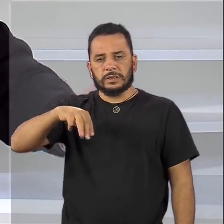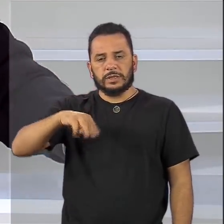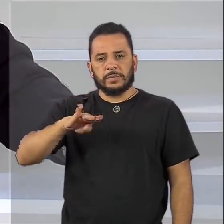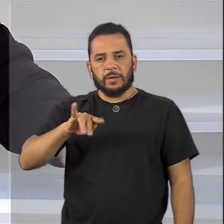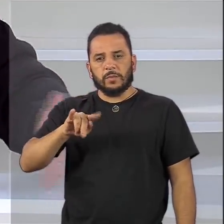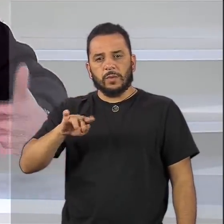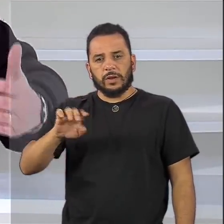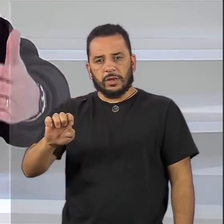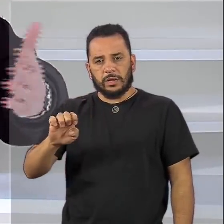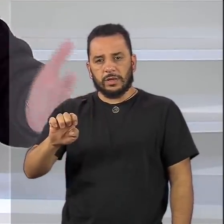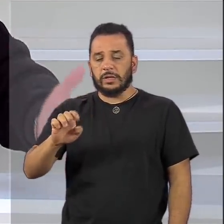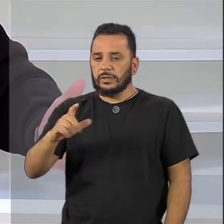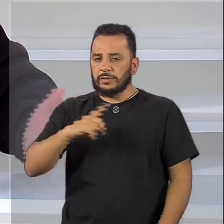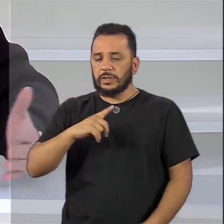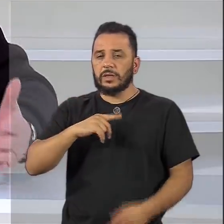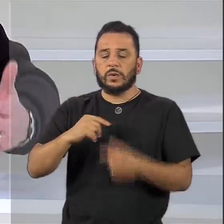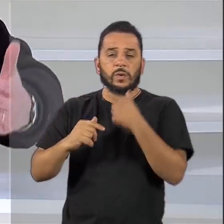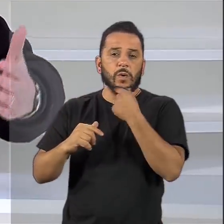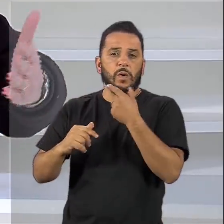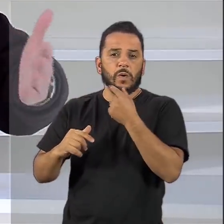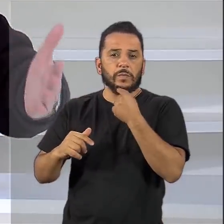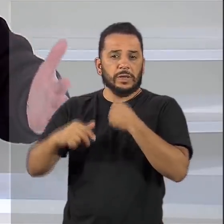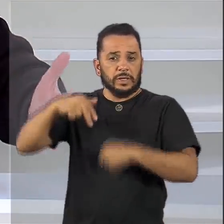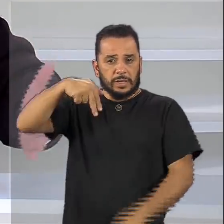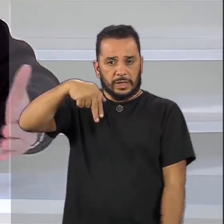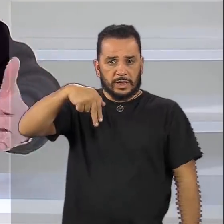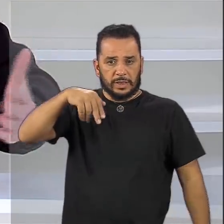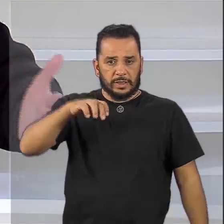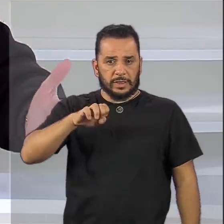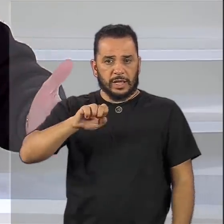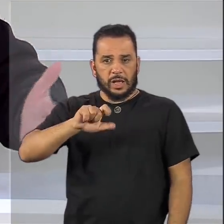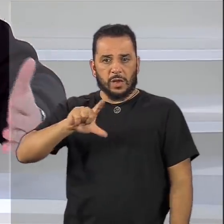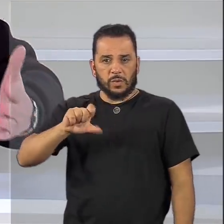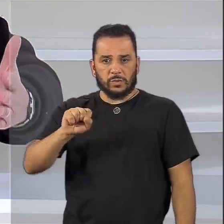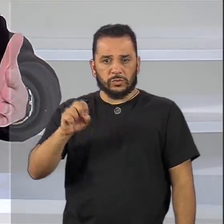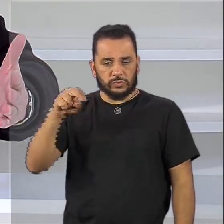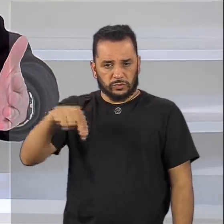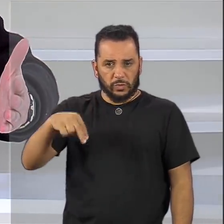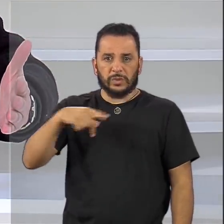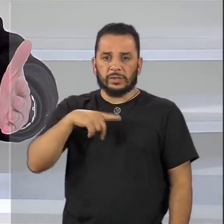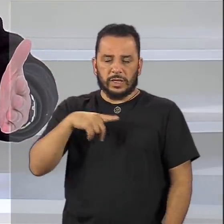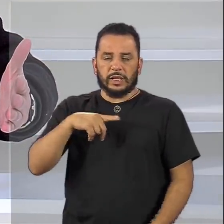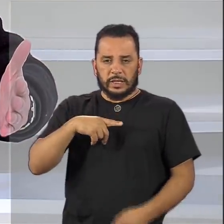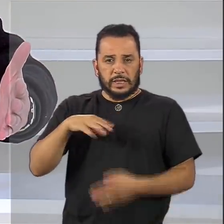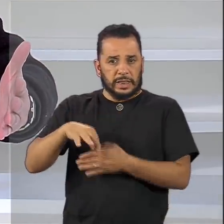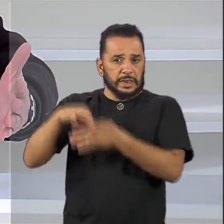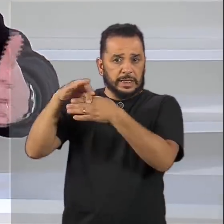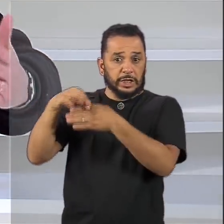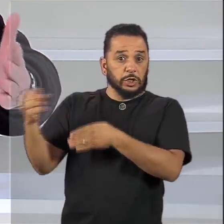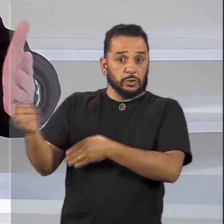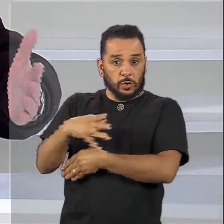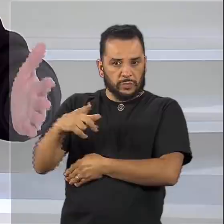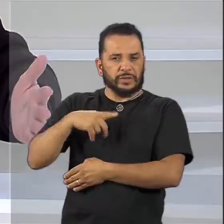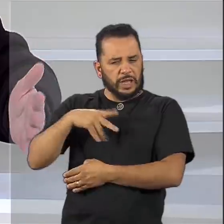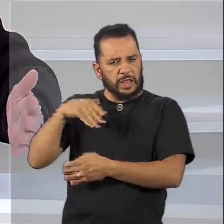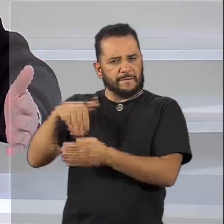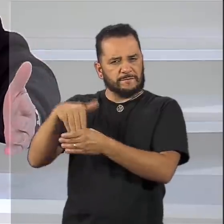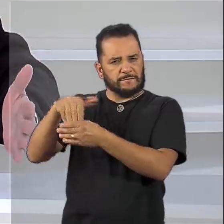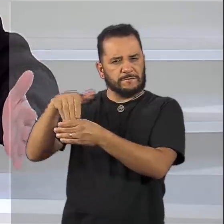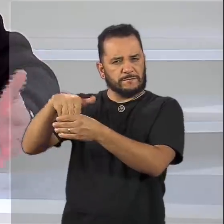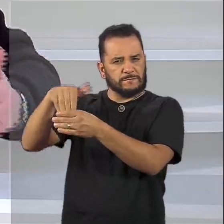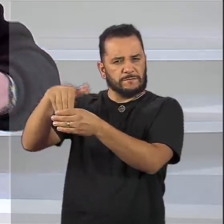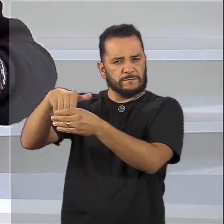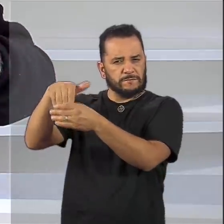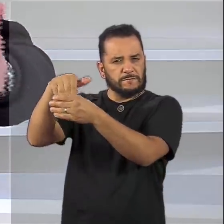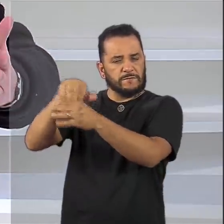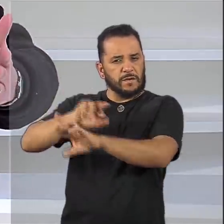Nelson Chamisa, que é um líder novo e que teve uma votação expressiva. O Mnangagwa, sei lá como é que se pronuncia o nome desse